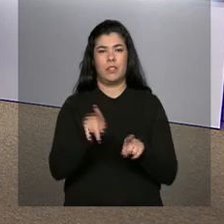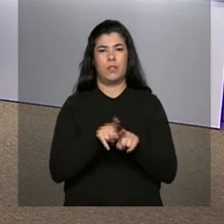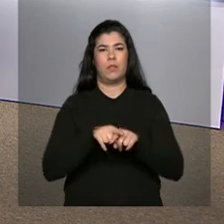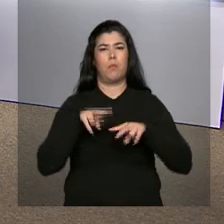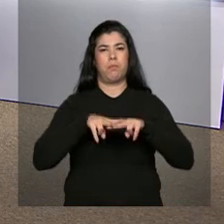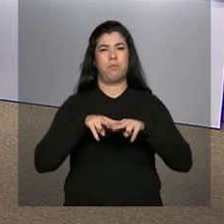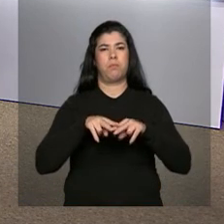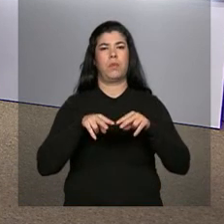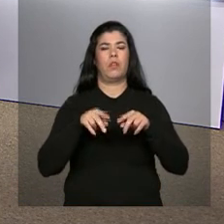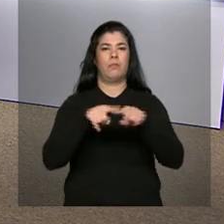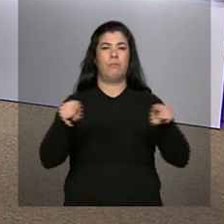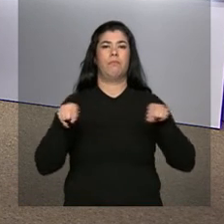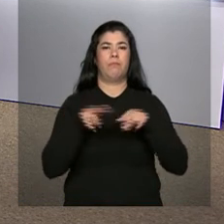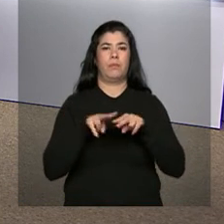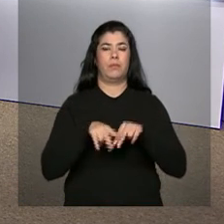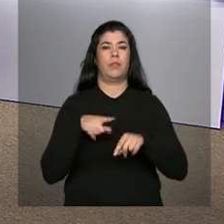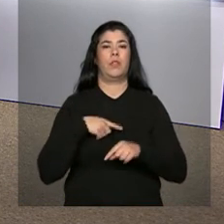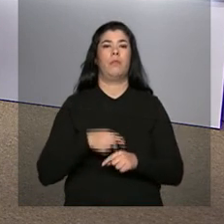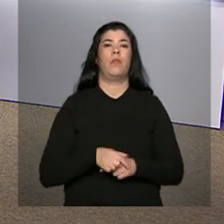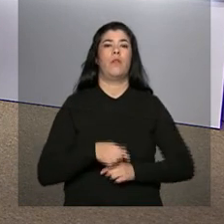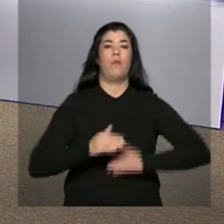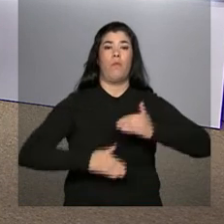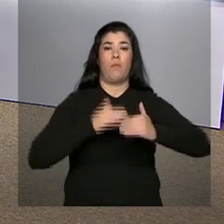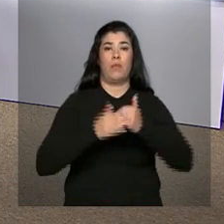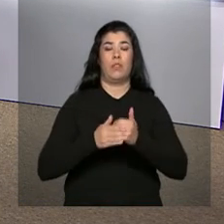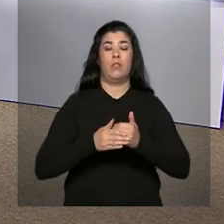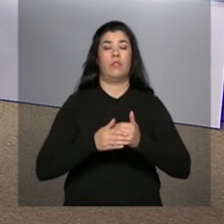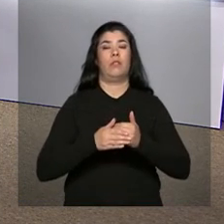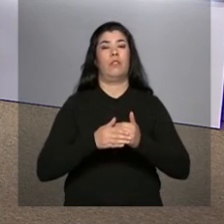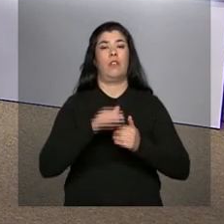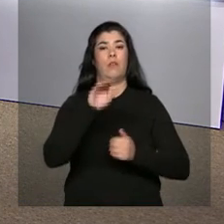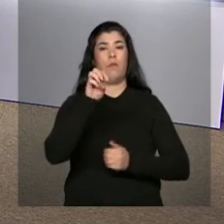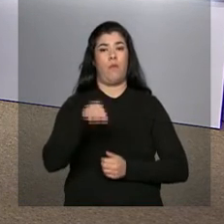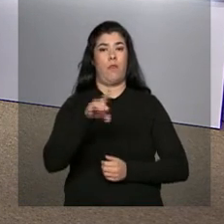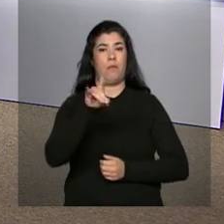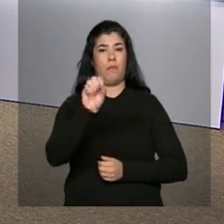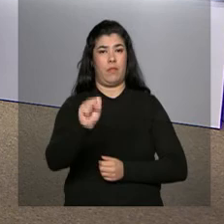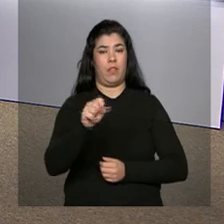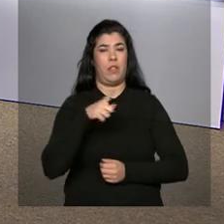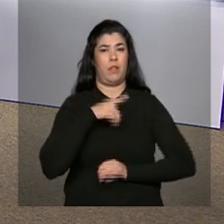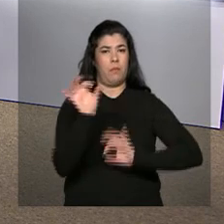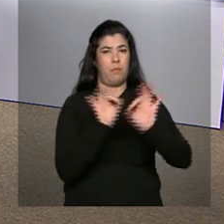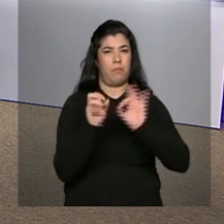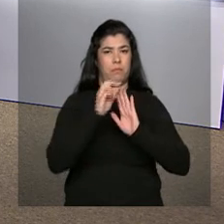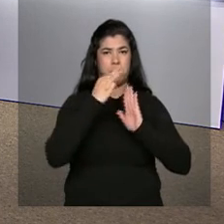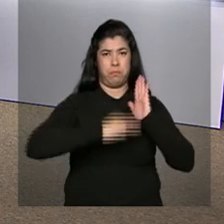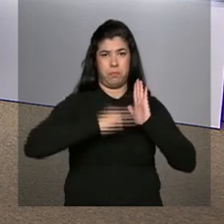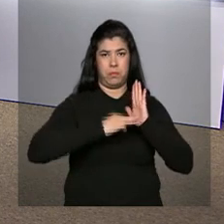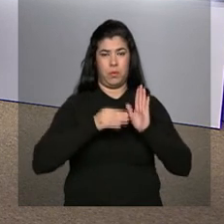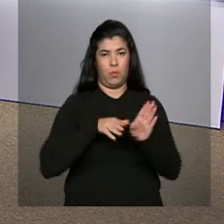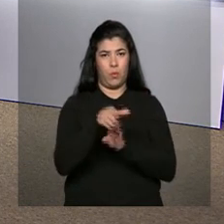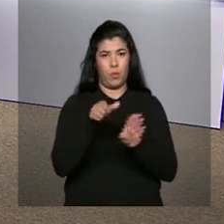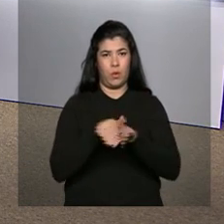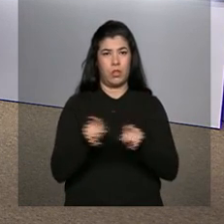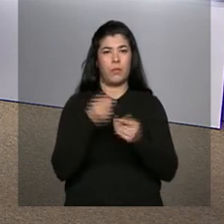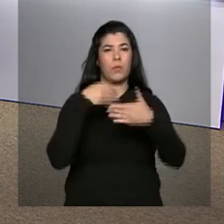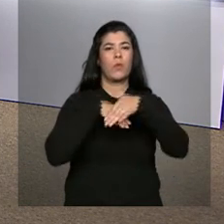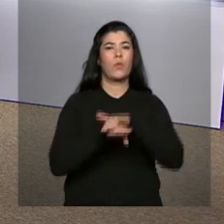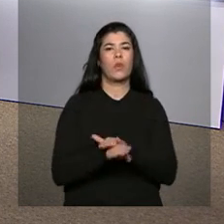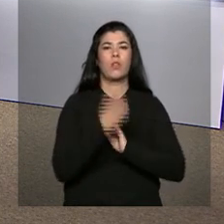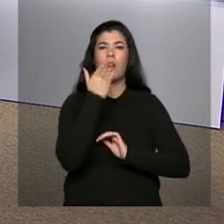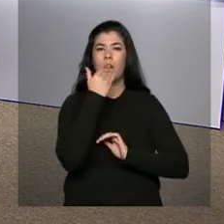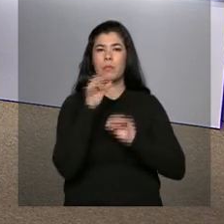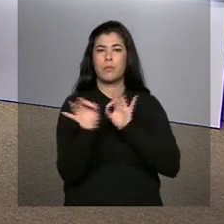E o Ministério do Desenvolvimento Social elaborou um manual com dicas de nutrição e orientações sobre o armazenamento